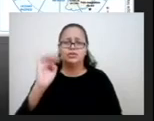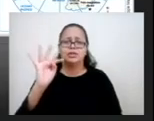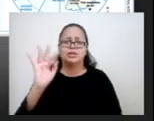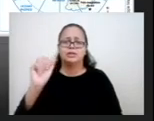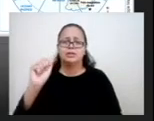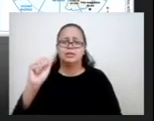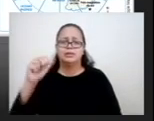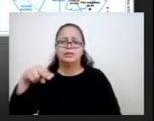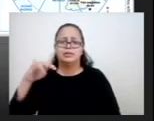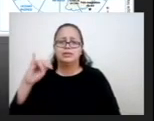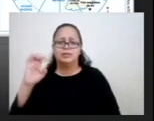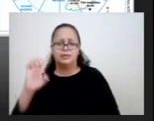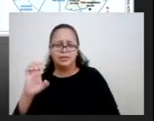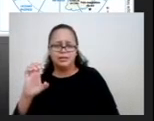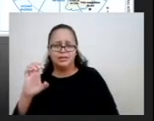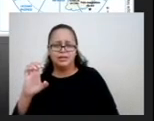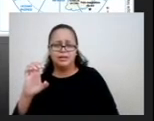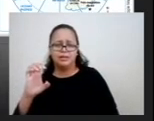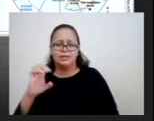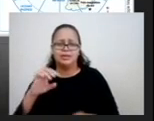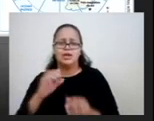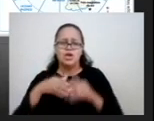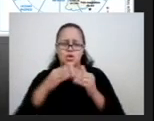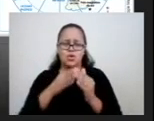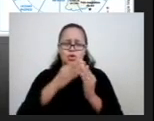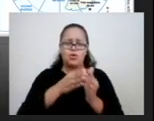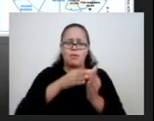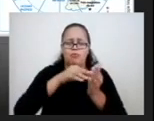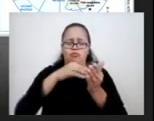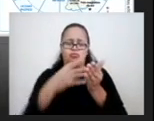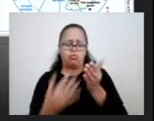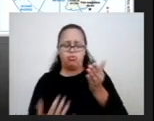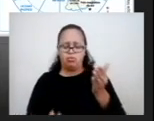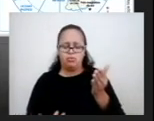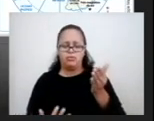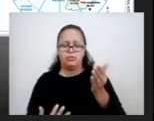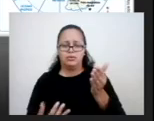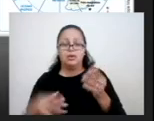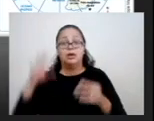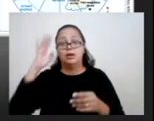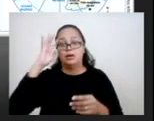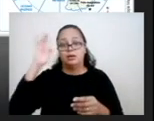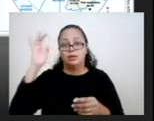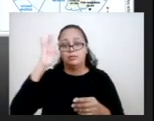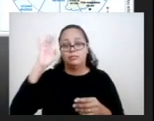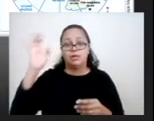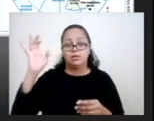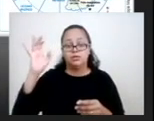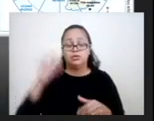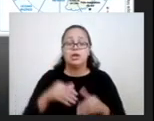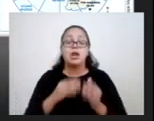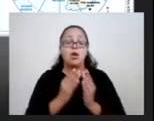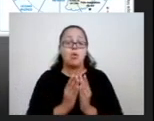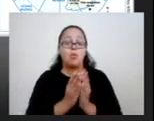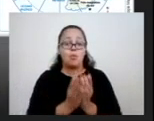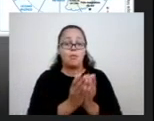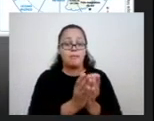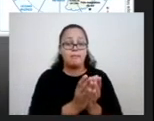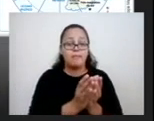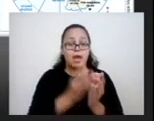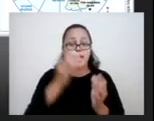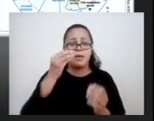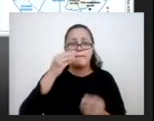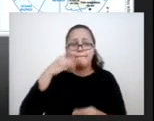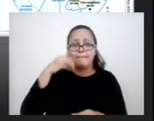afundaria, que ele se chocou com o iceberg e que afundou, né? Quantas pessoas não morreram? Então imagina um barco muito mais frágil como esse, um